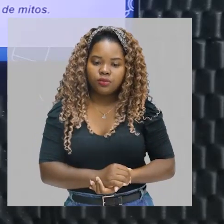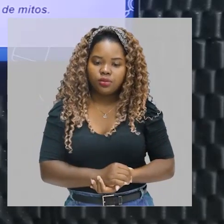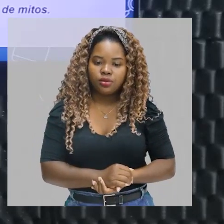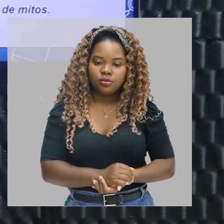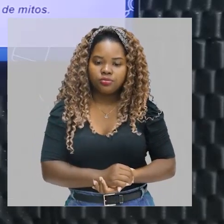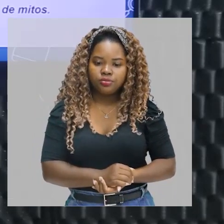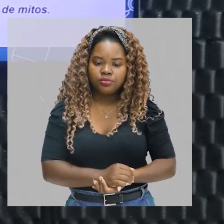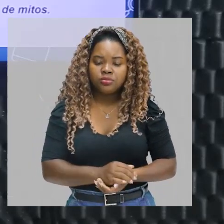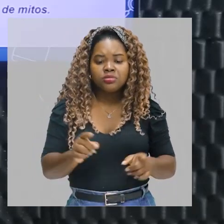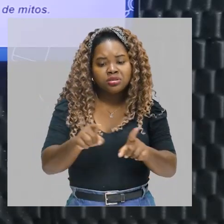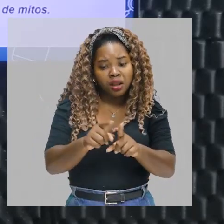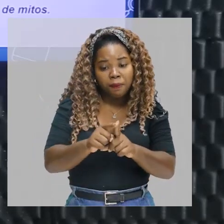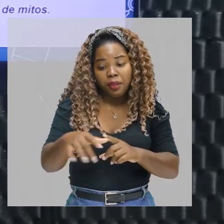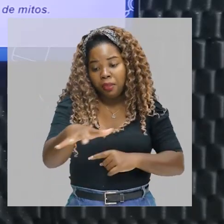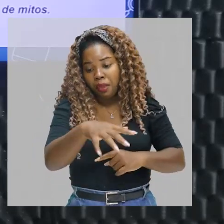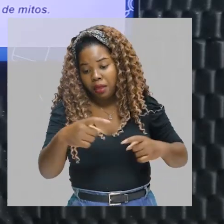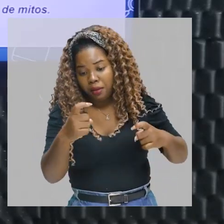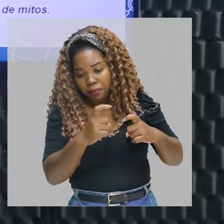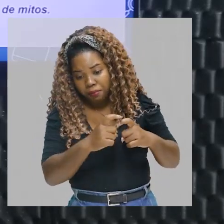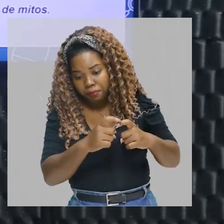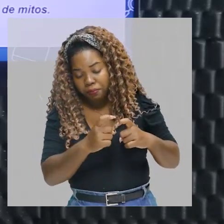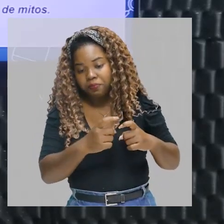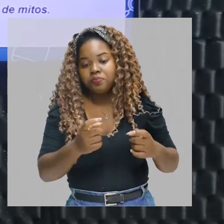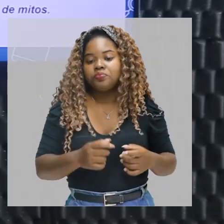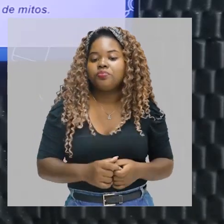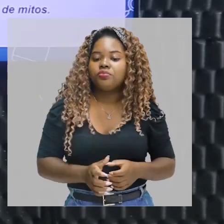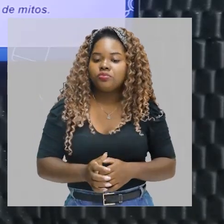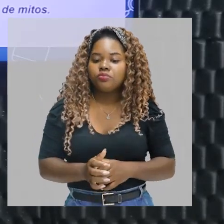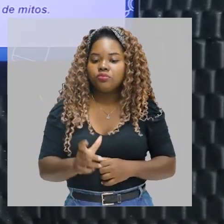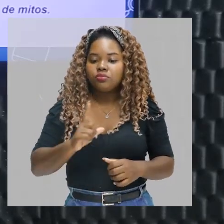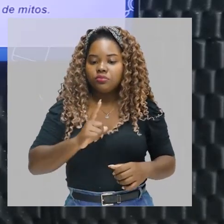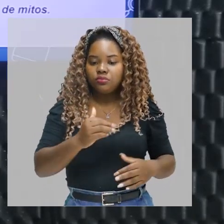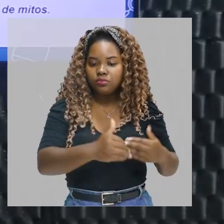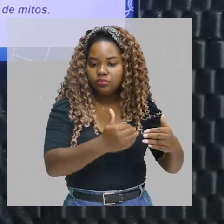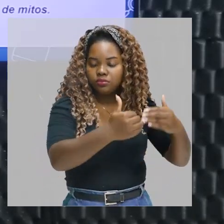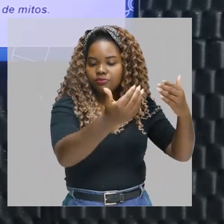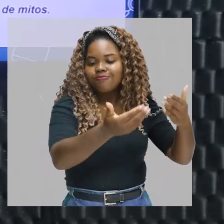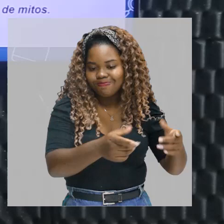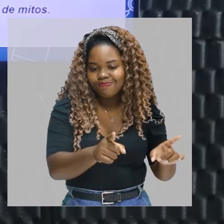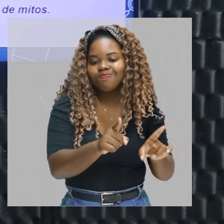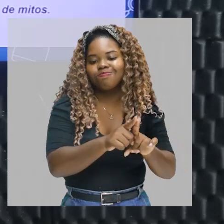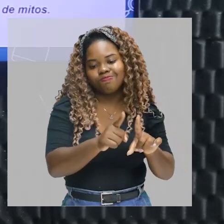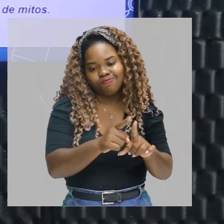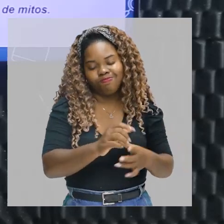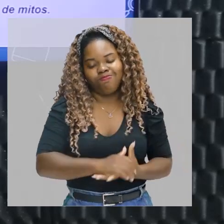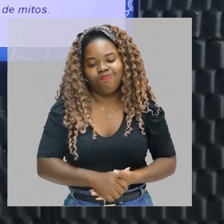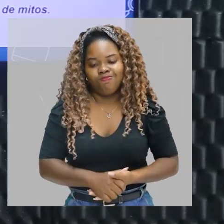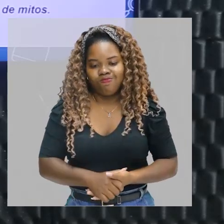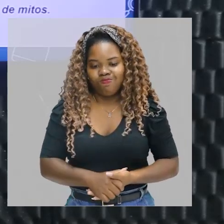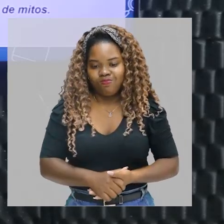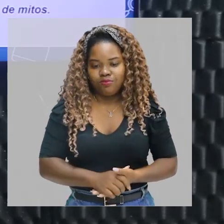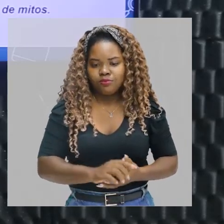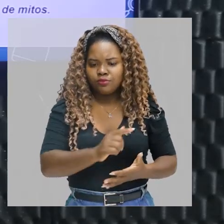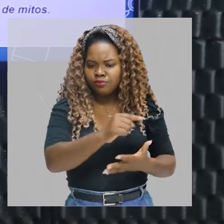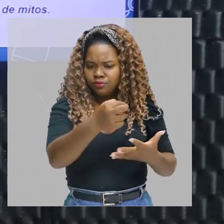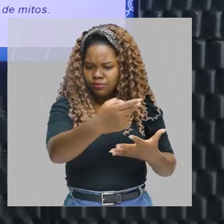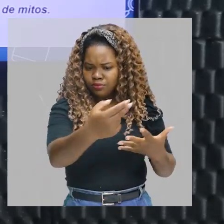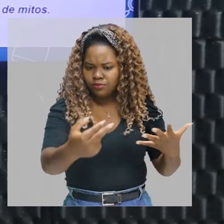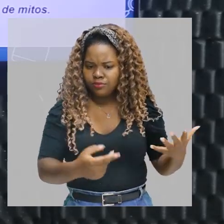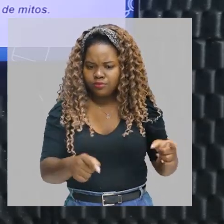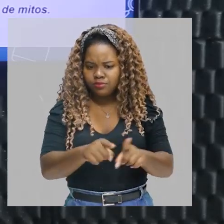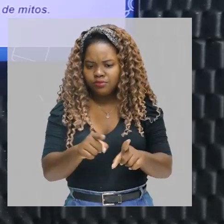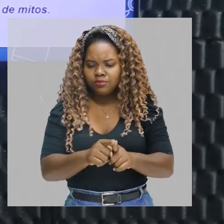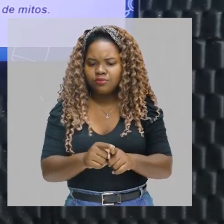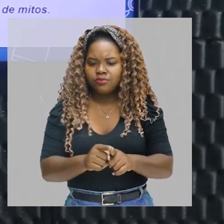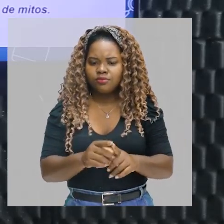Logicamente, também na área da medicina, teve né, para eles tinha um avanço muito grande quando essa área da medicina, entre outros. A arquitetura nem se fala,